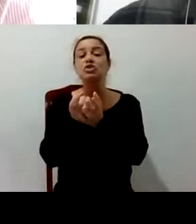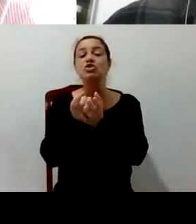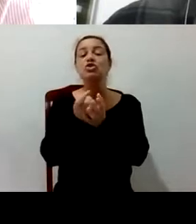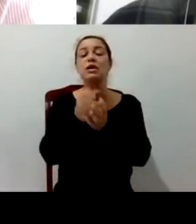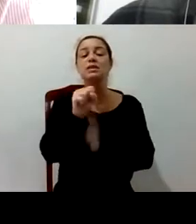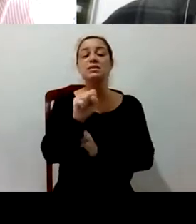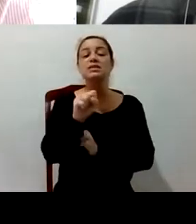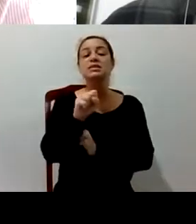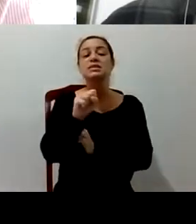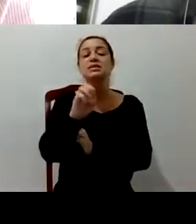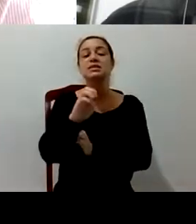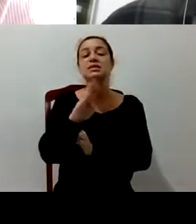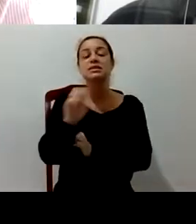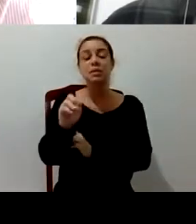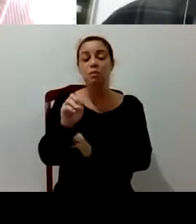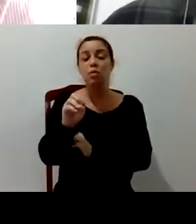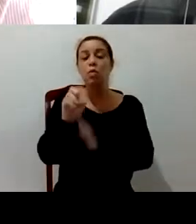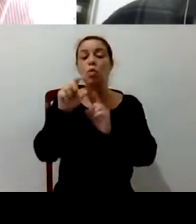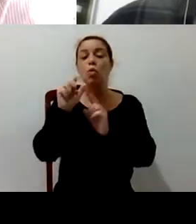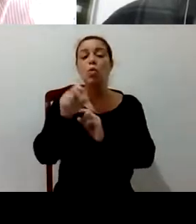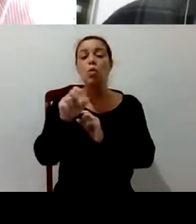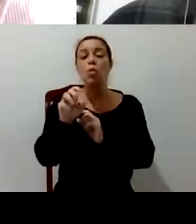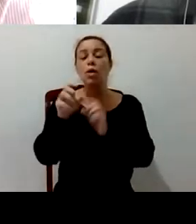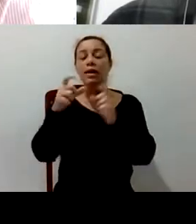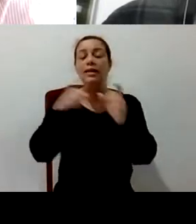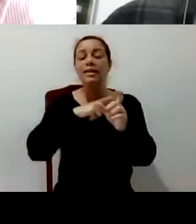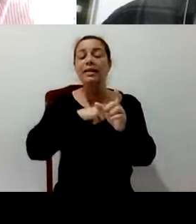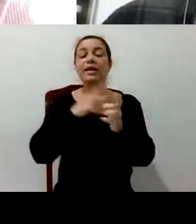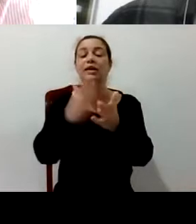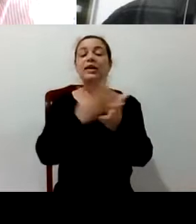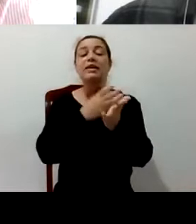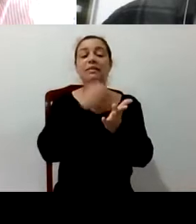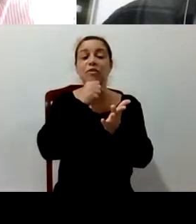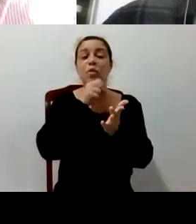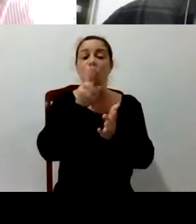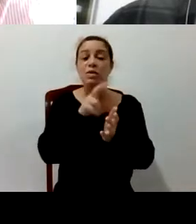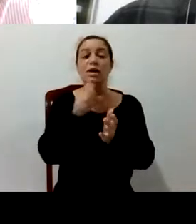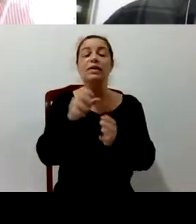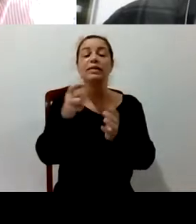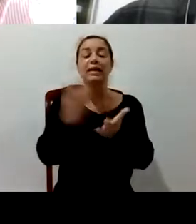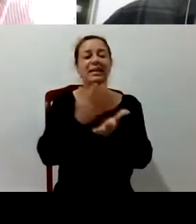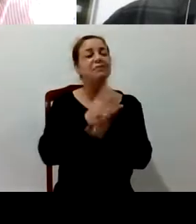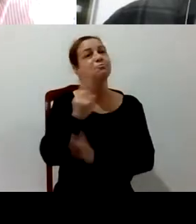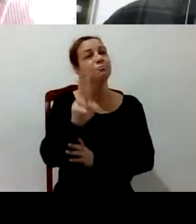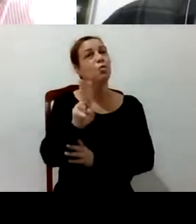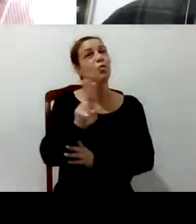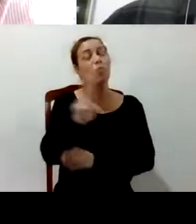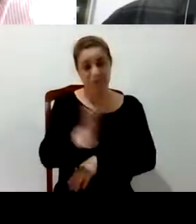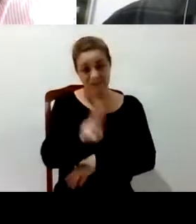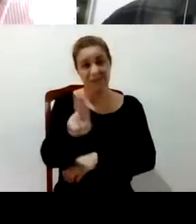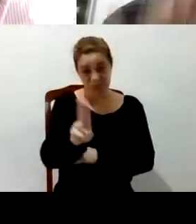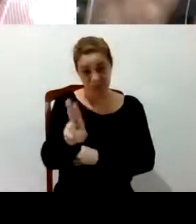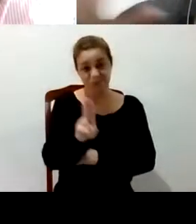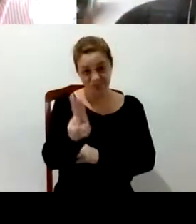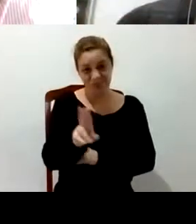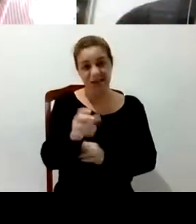né, estante virtual e tal, você vai encontrar. E acho que é uma boa referência para vocês, assim,